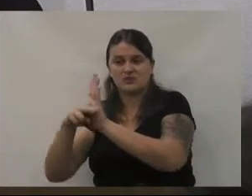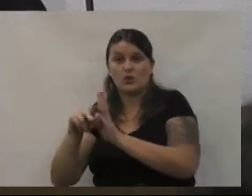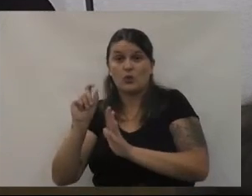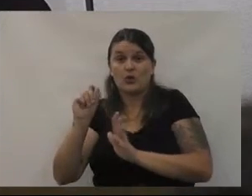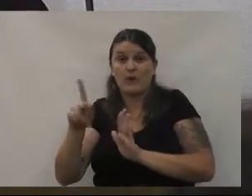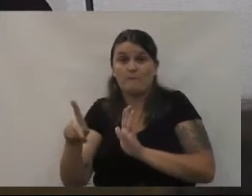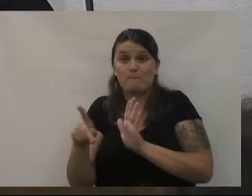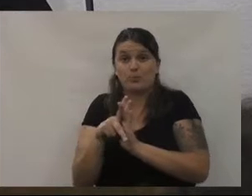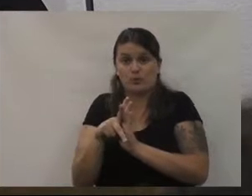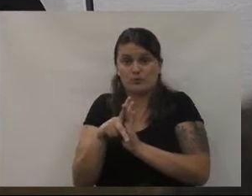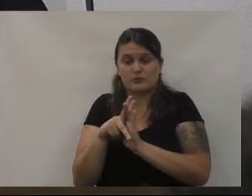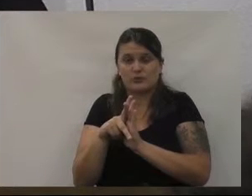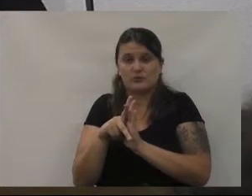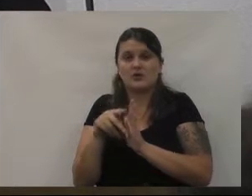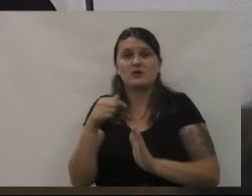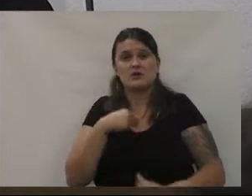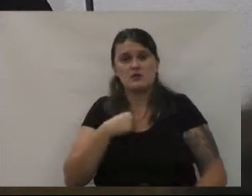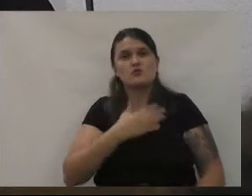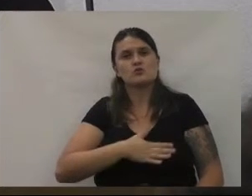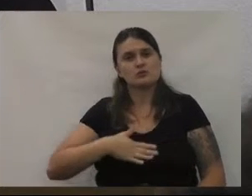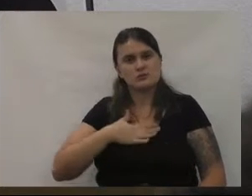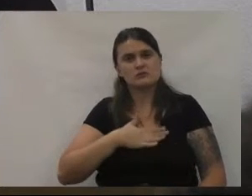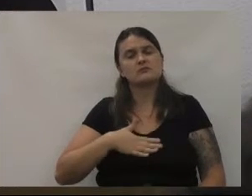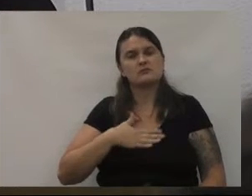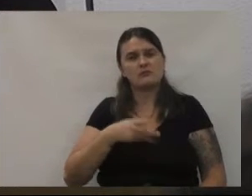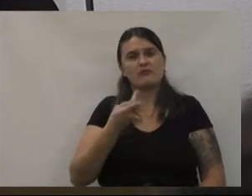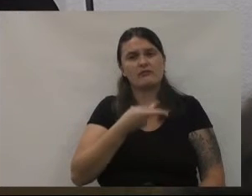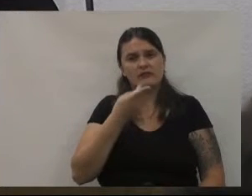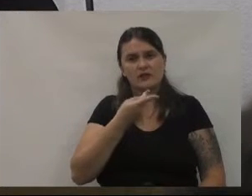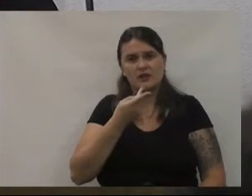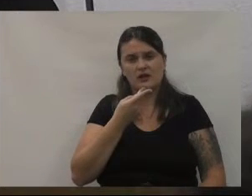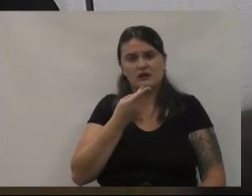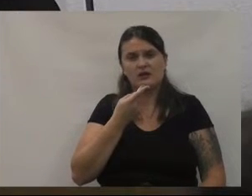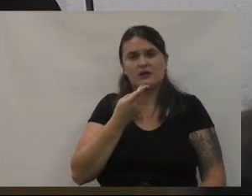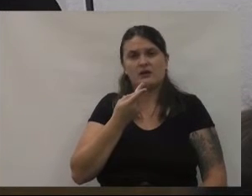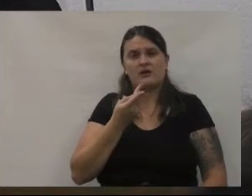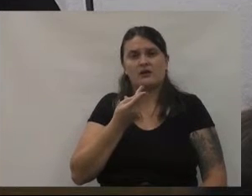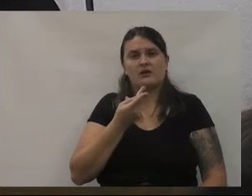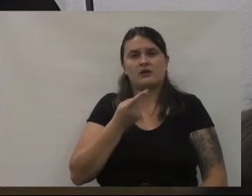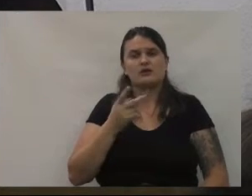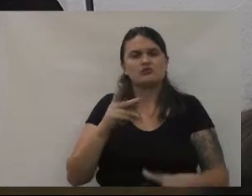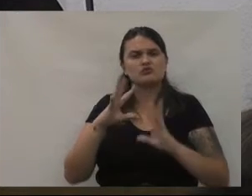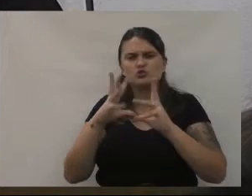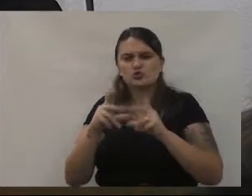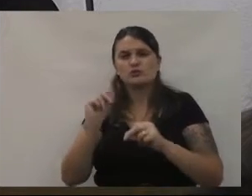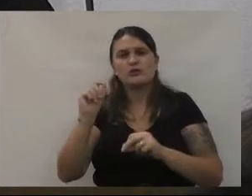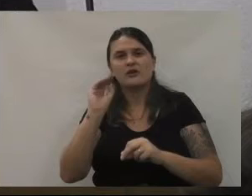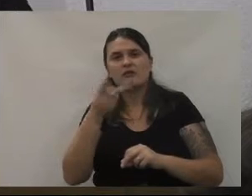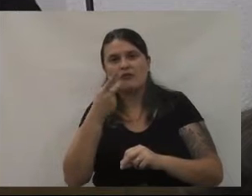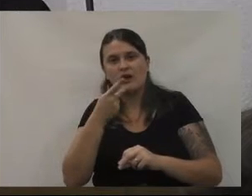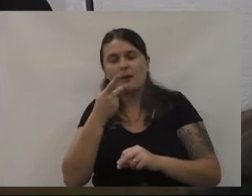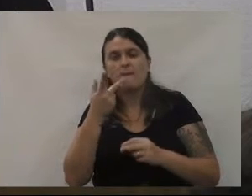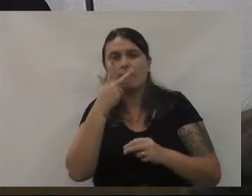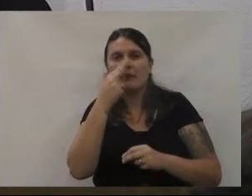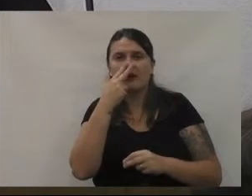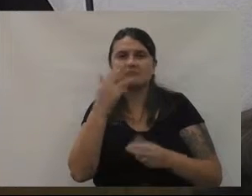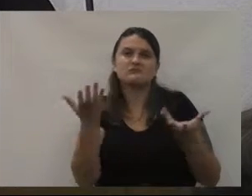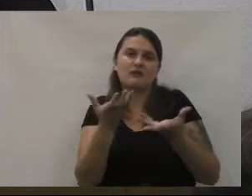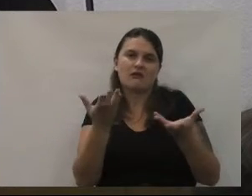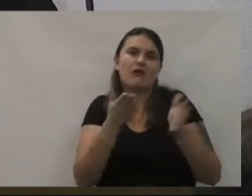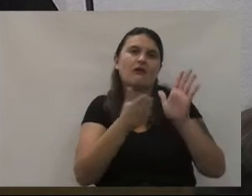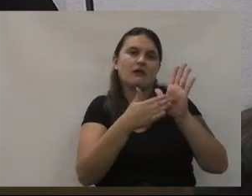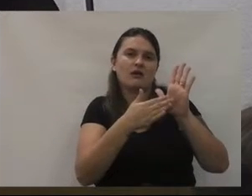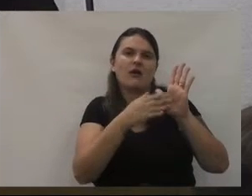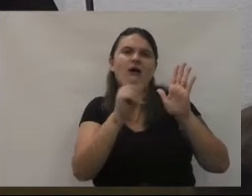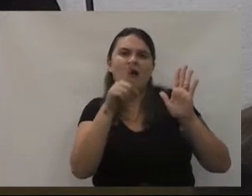próprio, eu gostaria de dizer que Tudo isso que falo agora, eles querem colocar